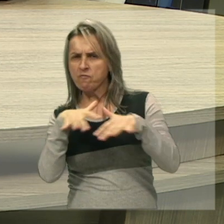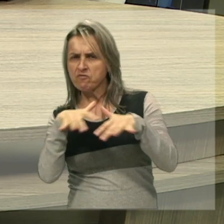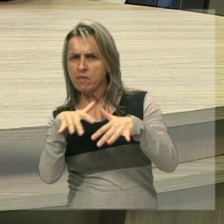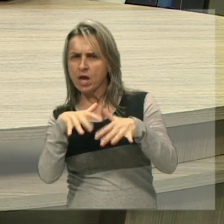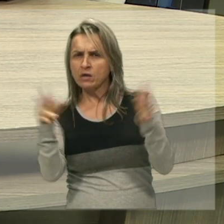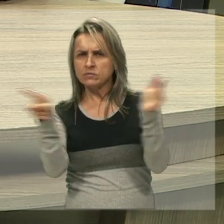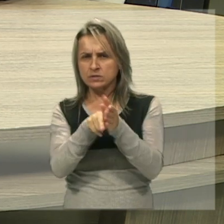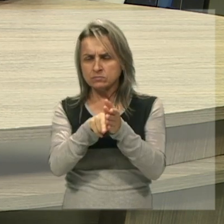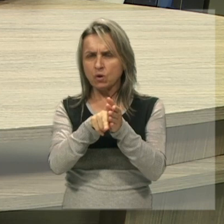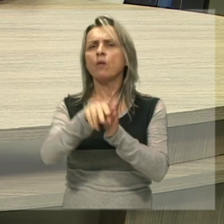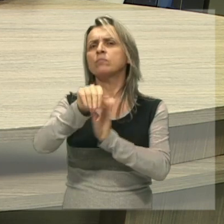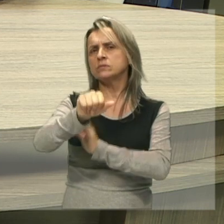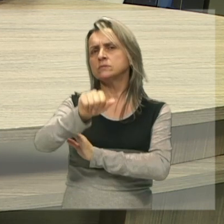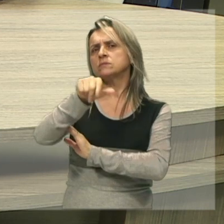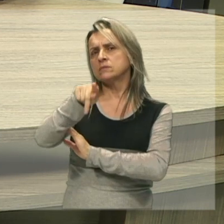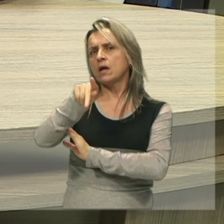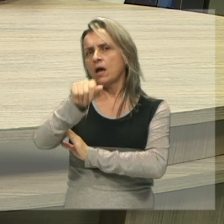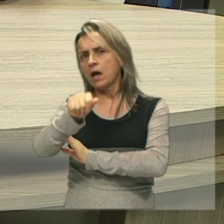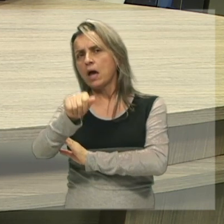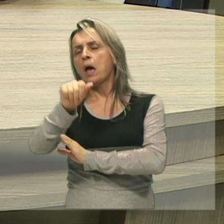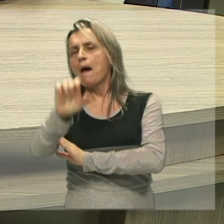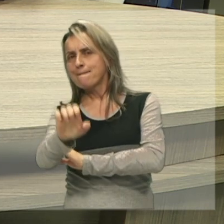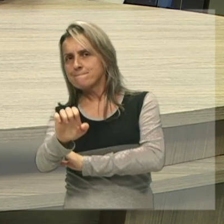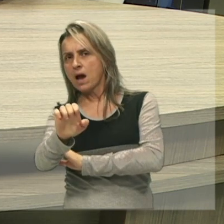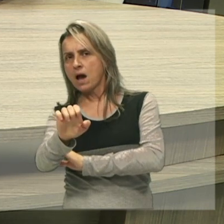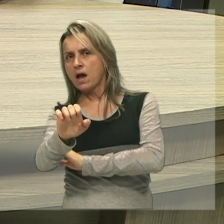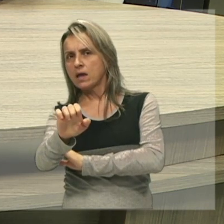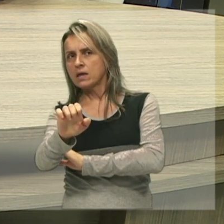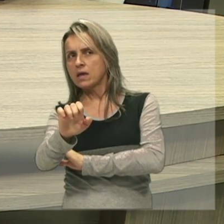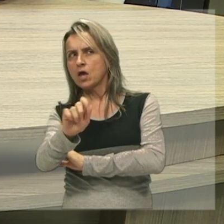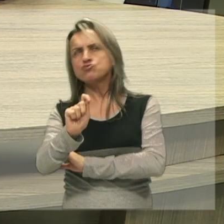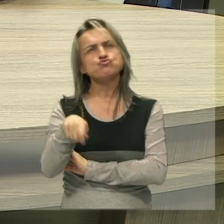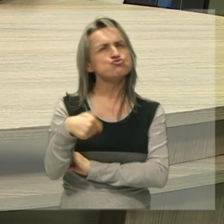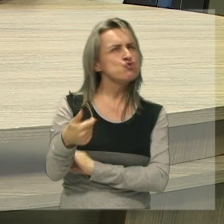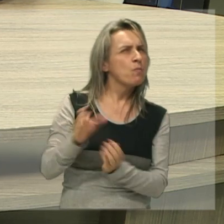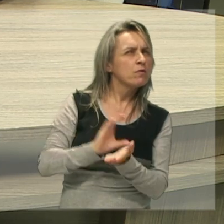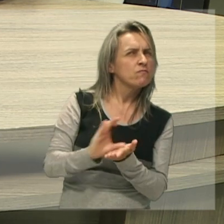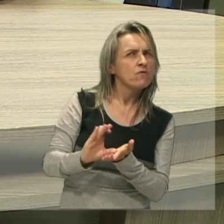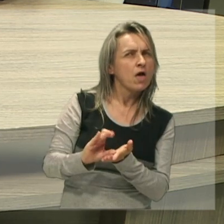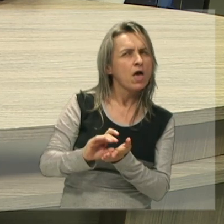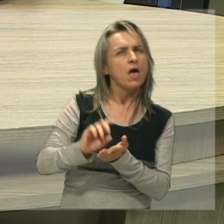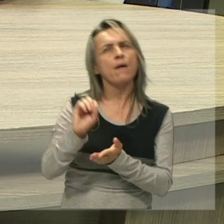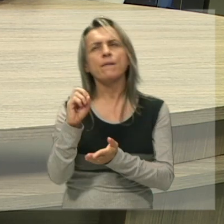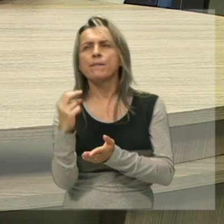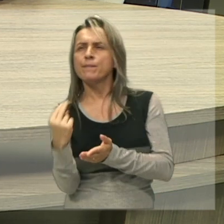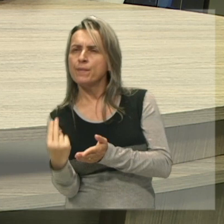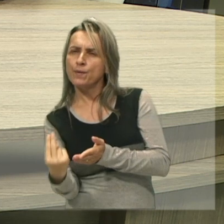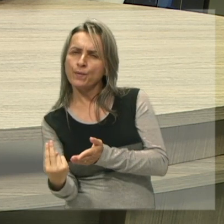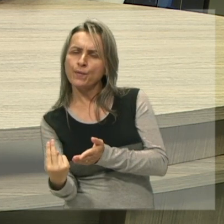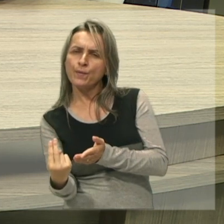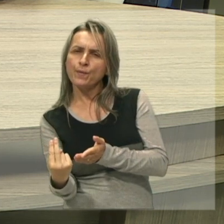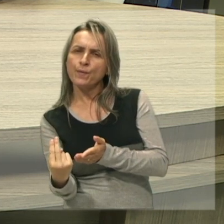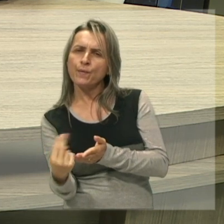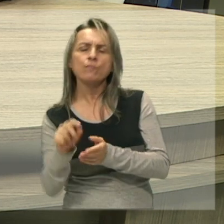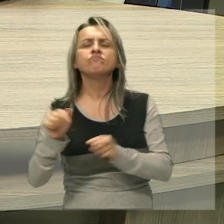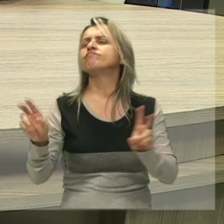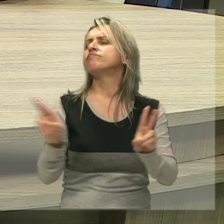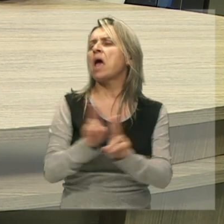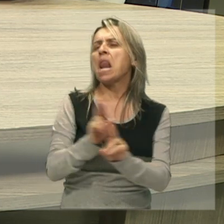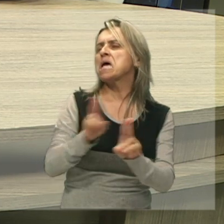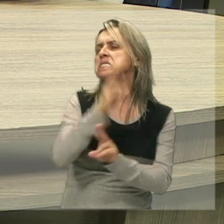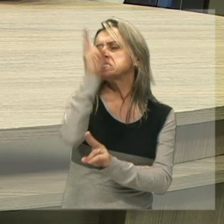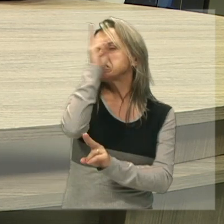próprias APAES nesse sentido de, não sei se por verba ou em relação a que foi feito